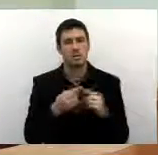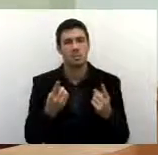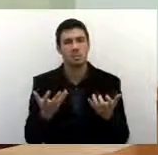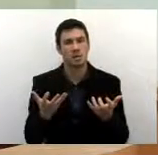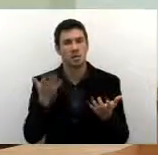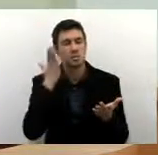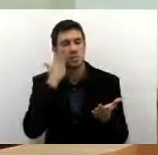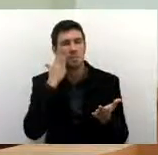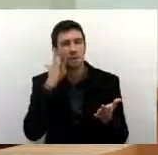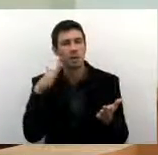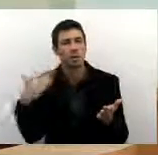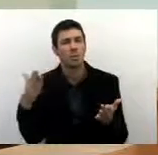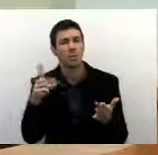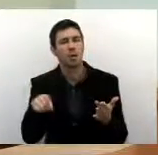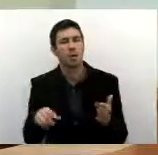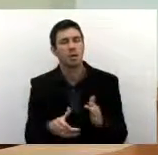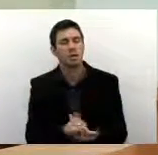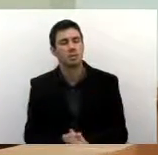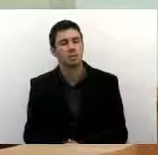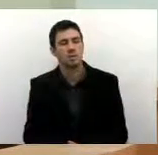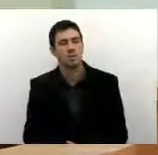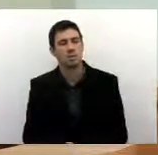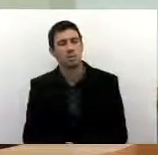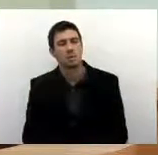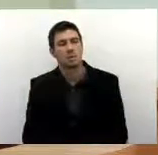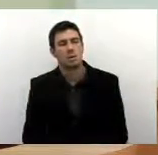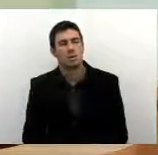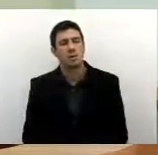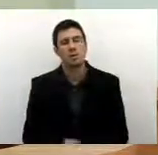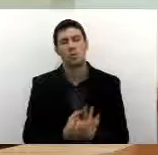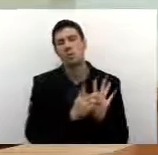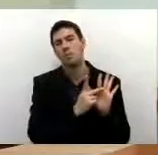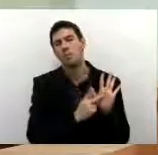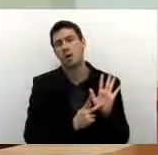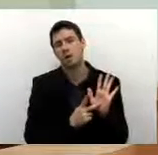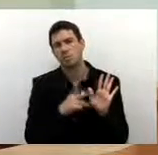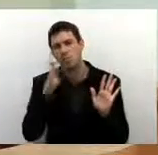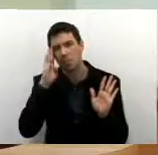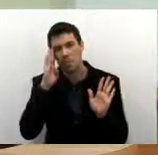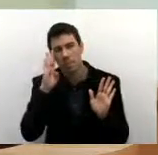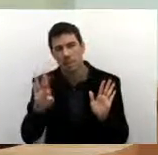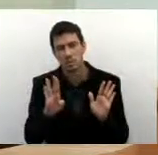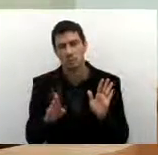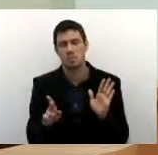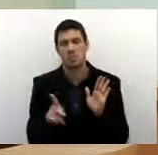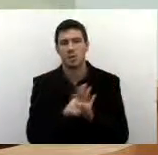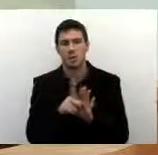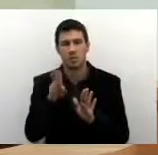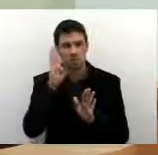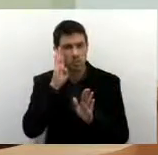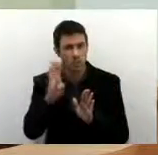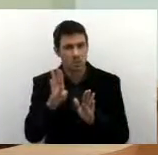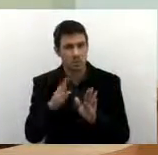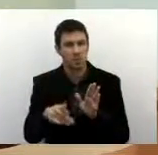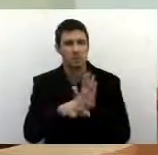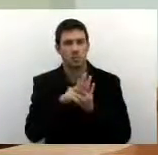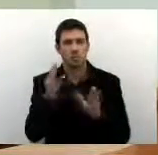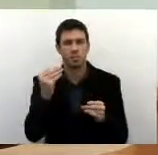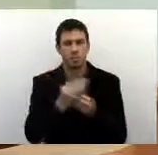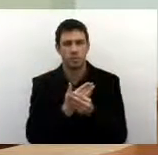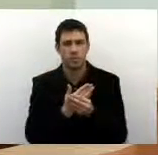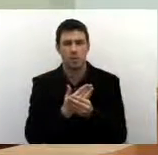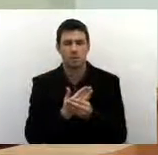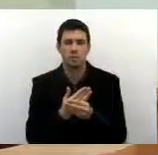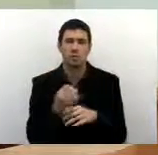saber qual seria o plano principal, o fato príncipe da pasta para o